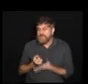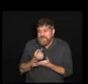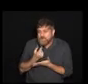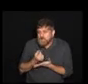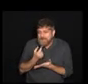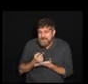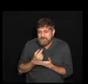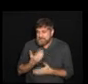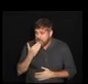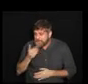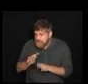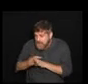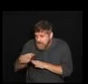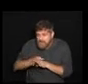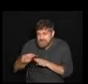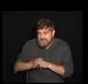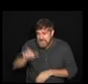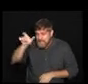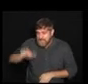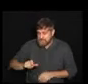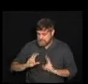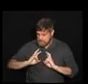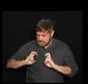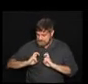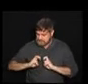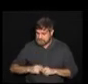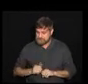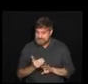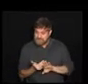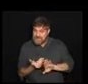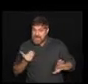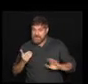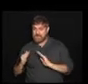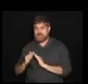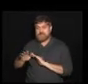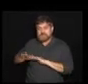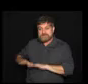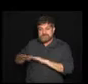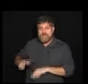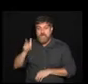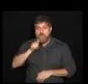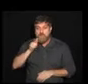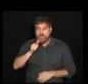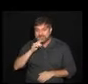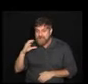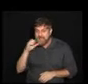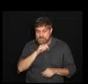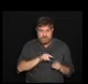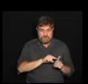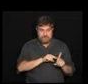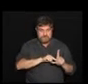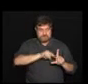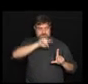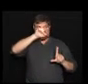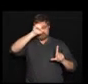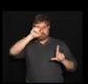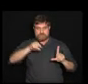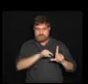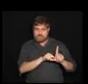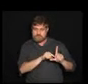farmacológicas, pedindo com que haja isolamento social, conseguiram diminuir as curvas grandemente.